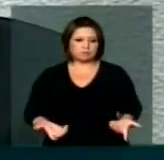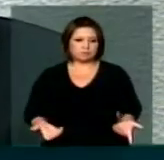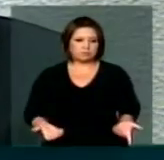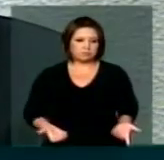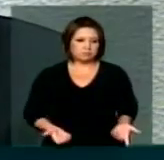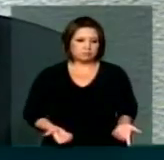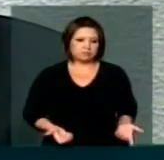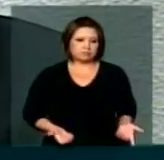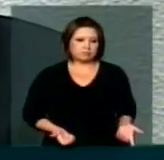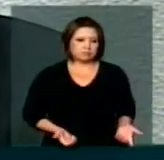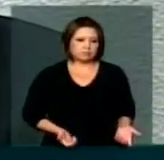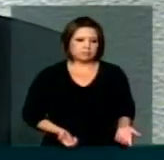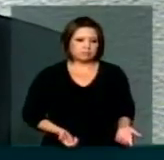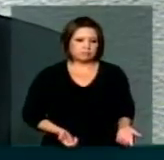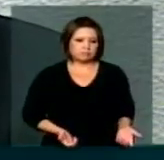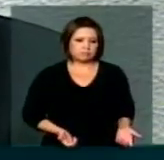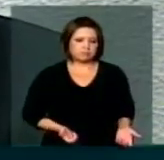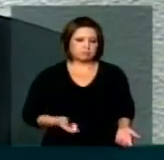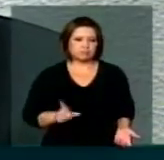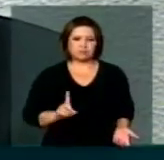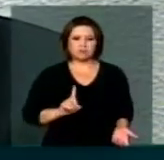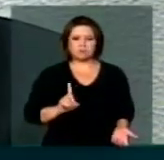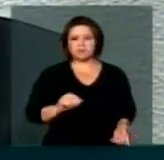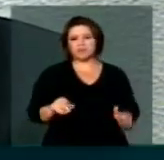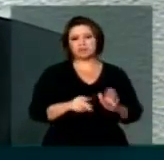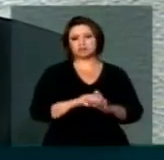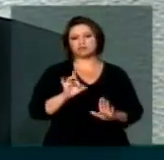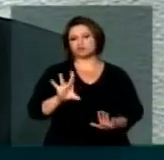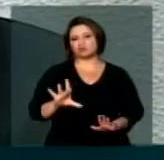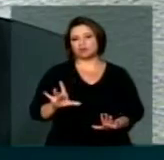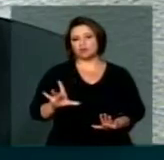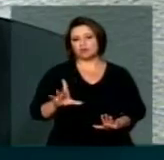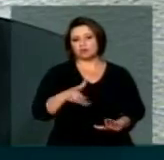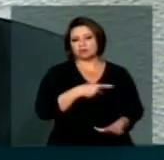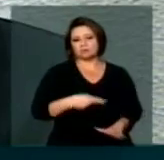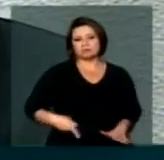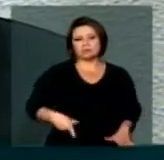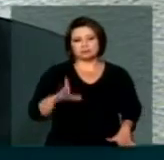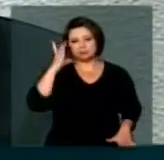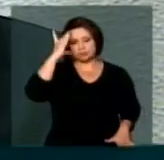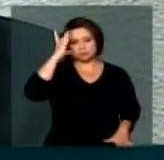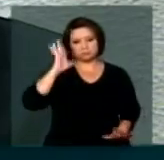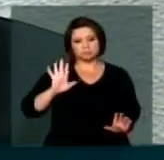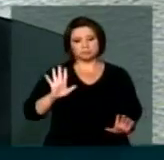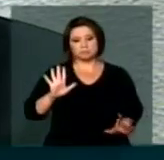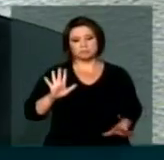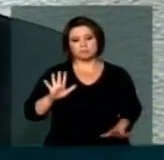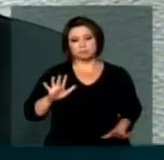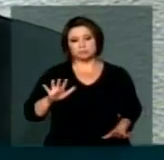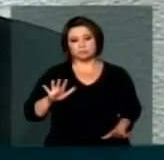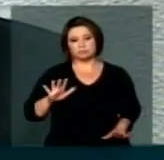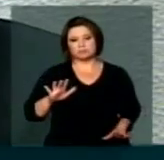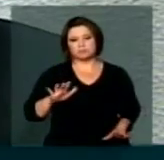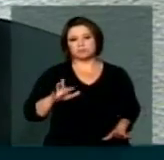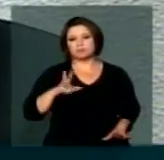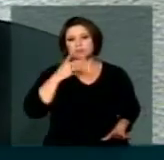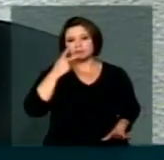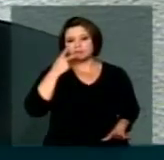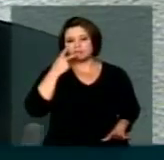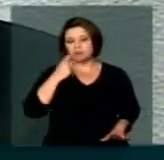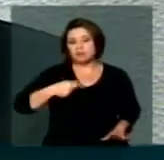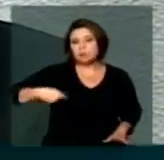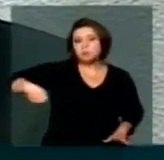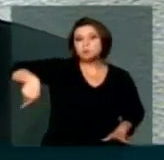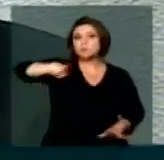deputado Rodrigo Maia, não é uma decisão exclusiva da presidente. né? É uma decisão como está aqui,